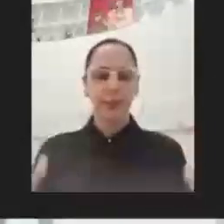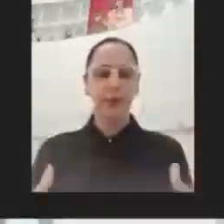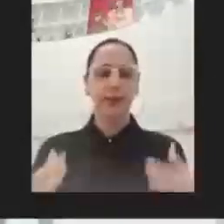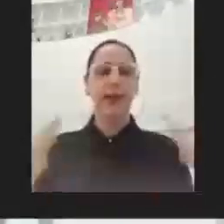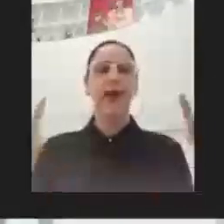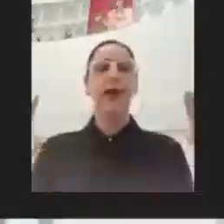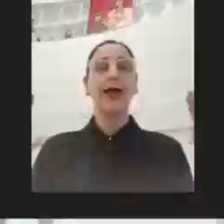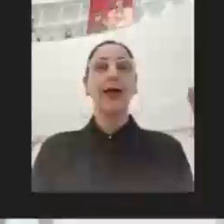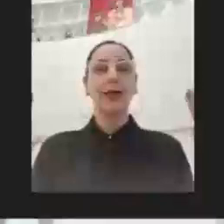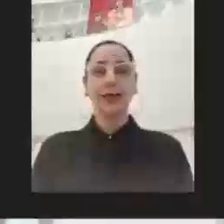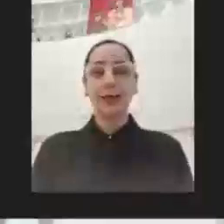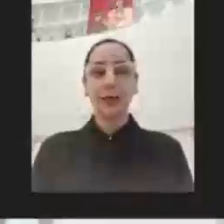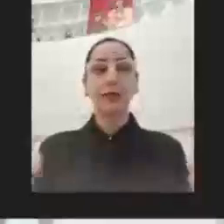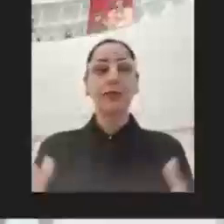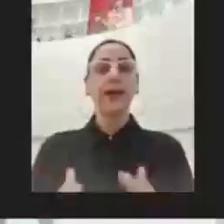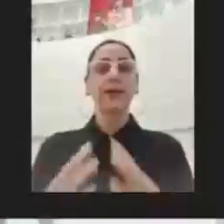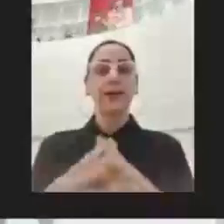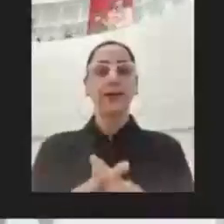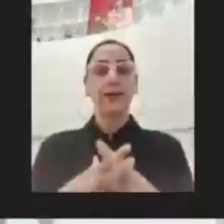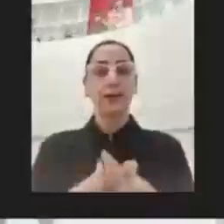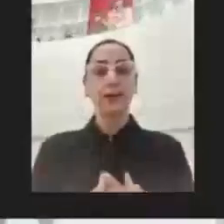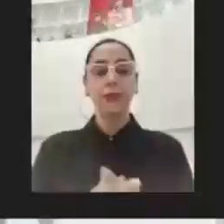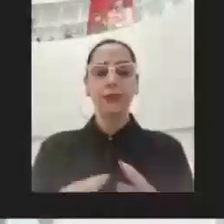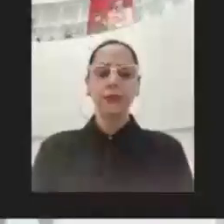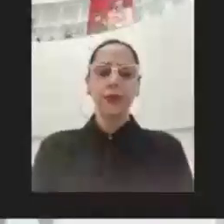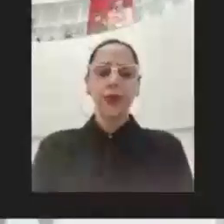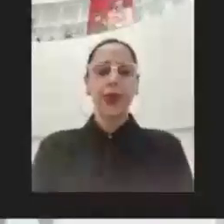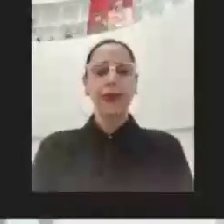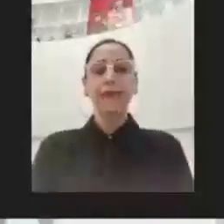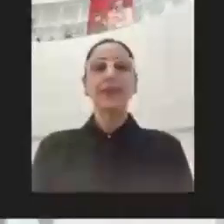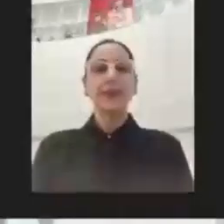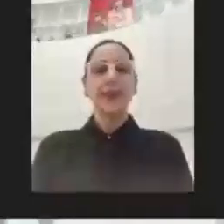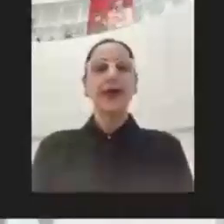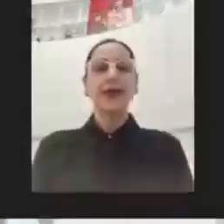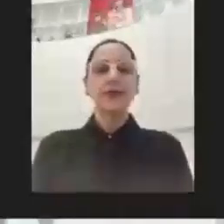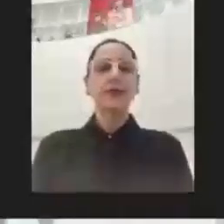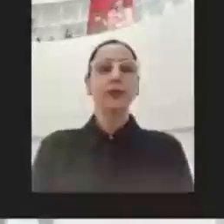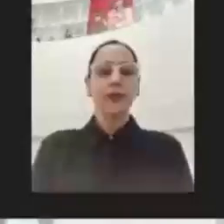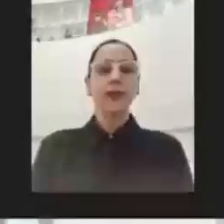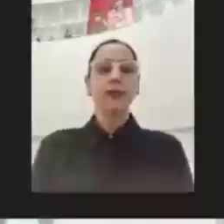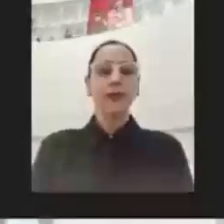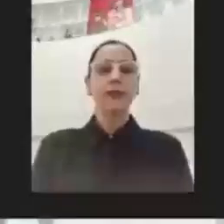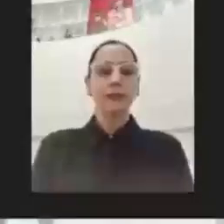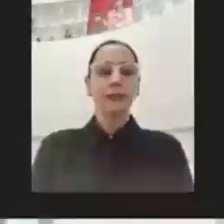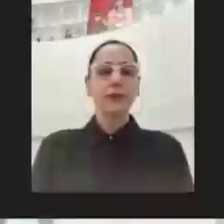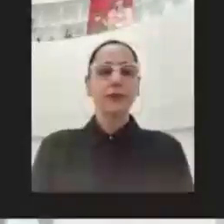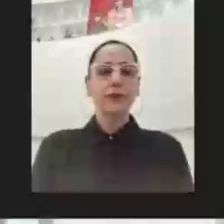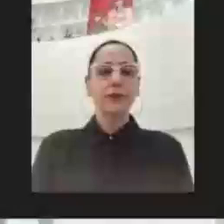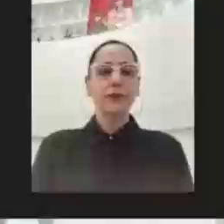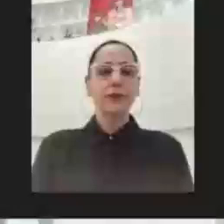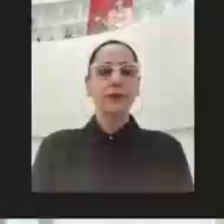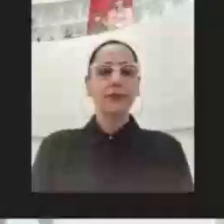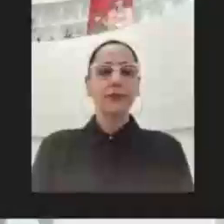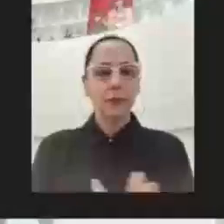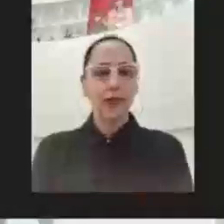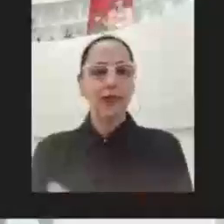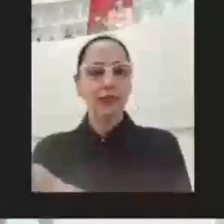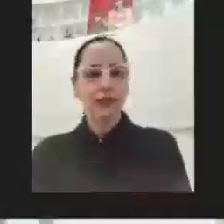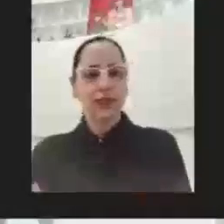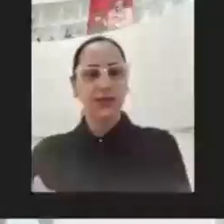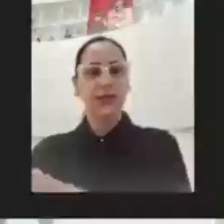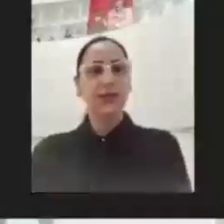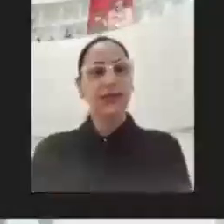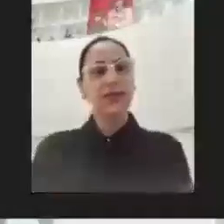de saúde, ali na ponta, na atenção primária à saúde, deve trabalhar a questão da educação, sim,